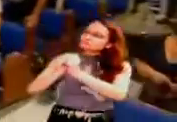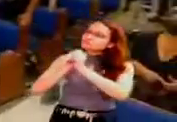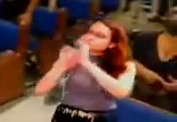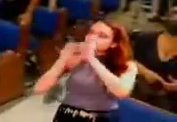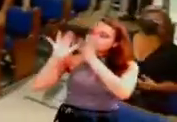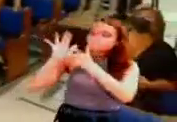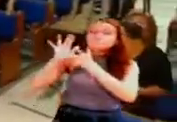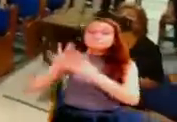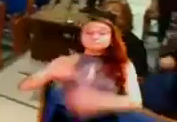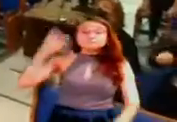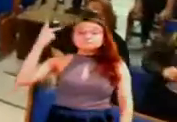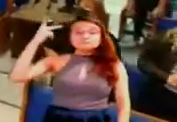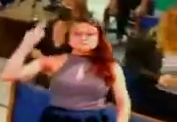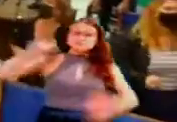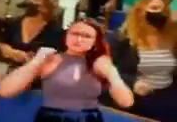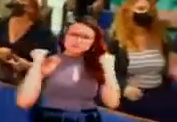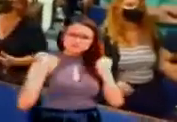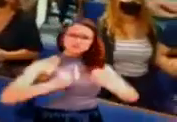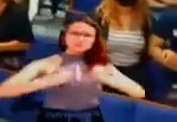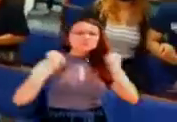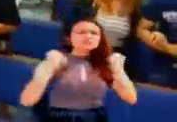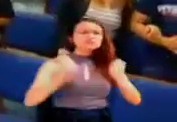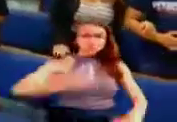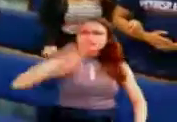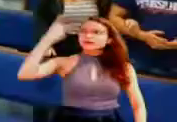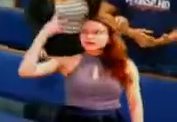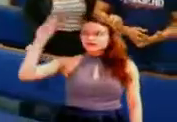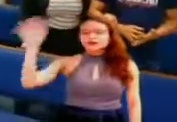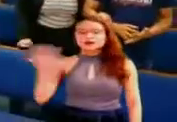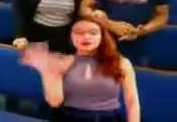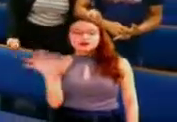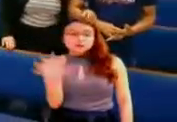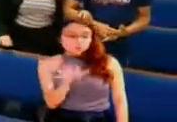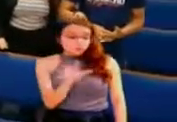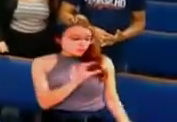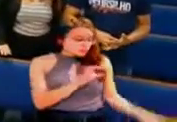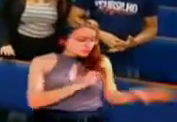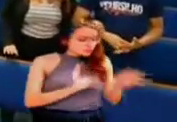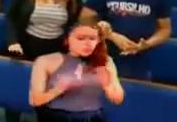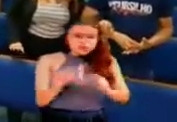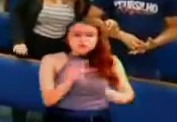pelo seu poder e no seu